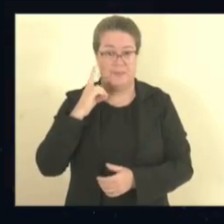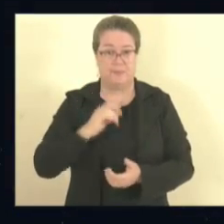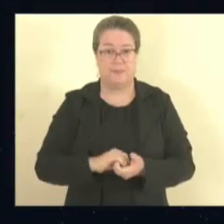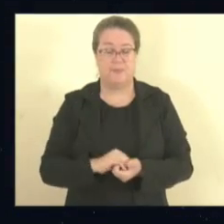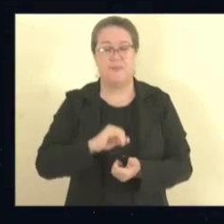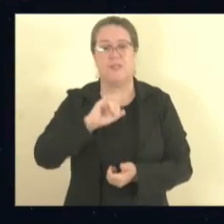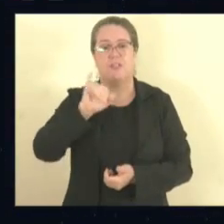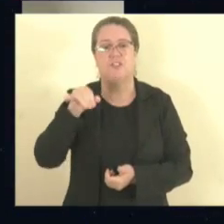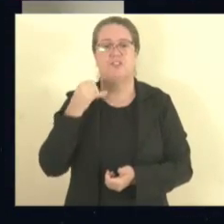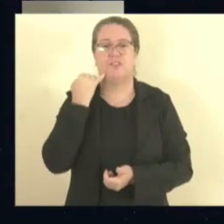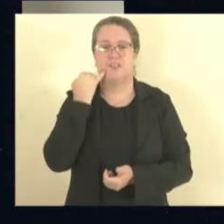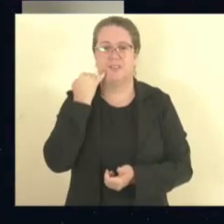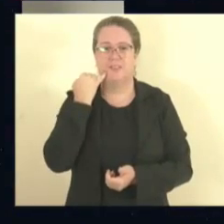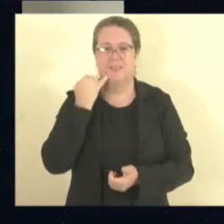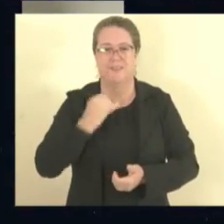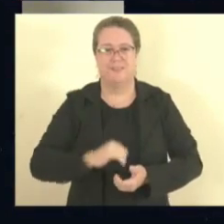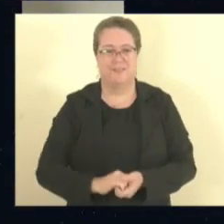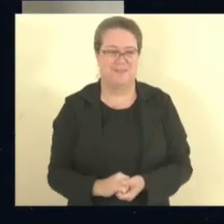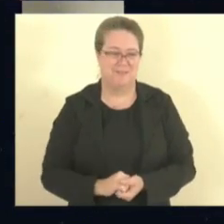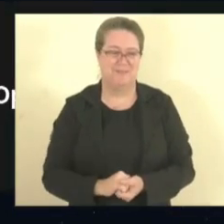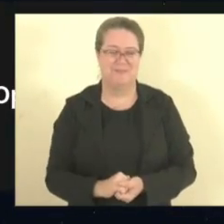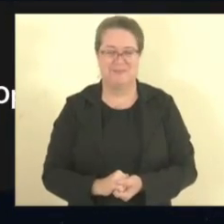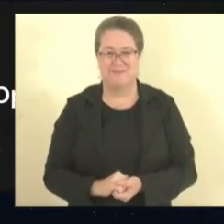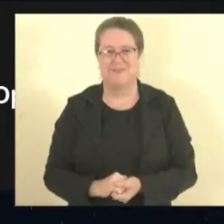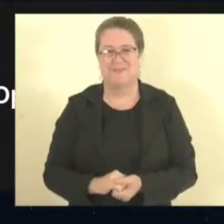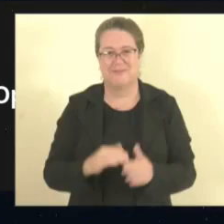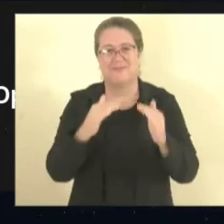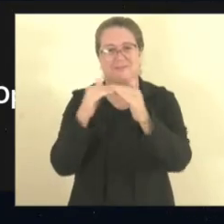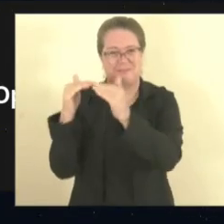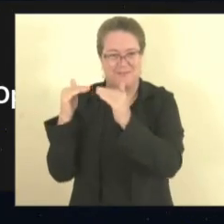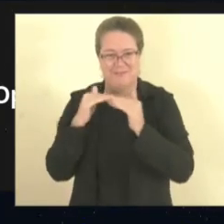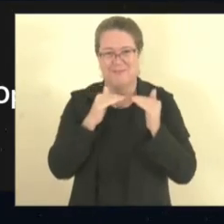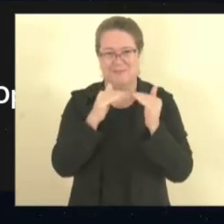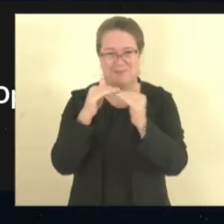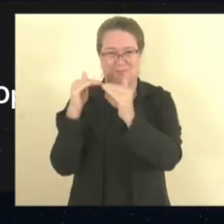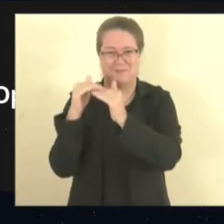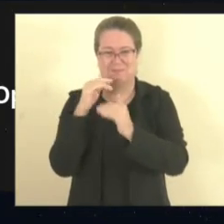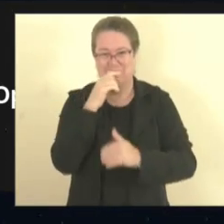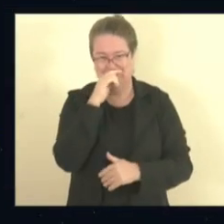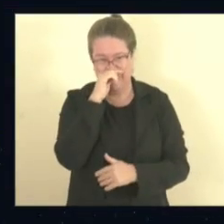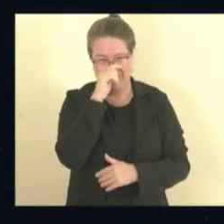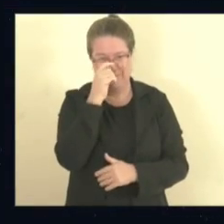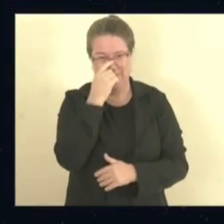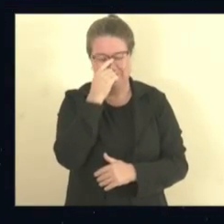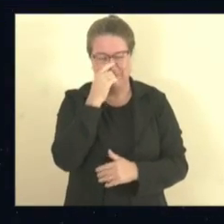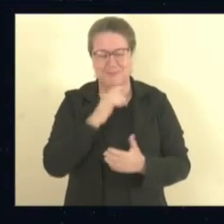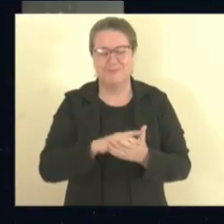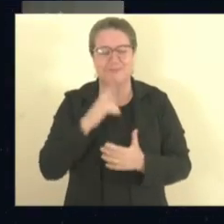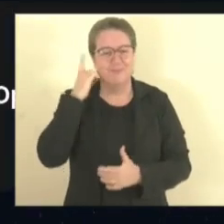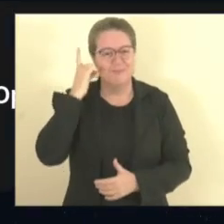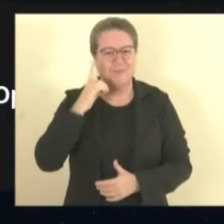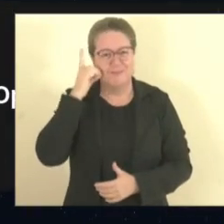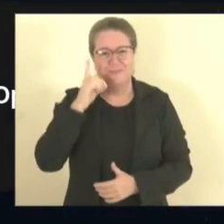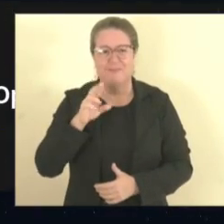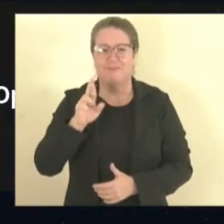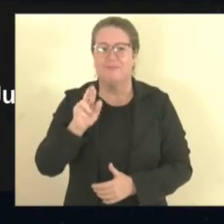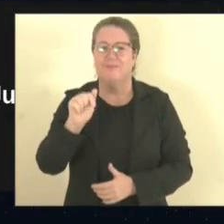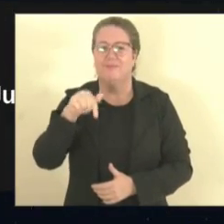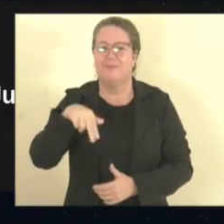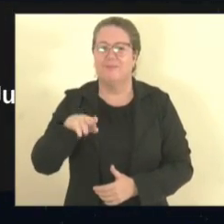Deputada Janete. Eu voto com o relator. Deputada Raquel. Eu voto com o